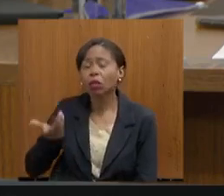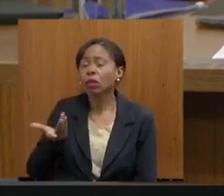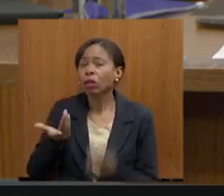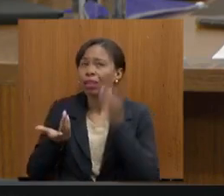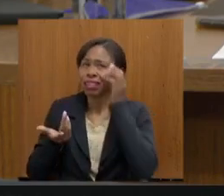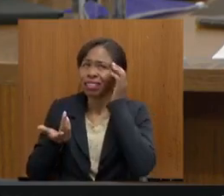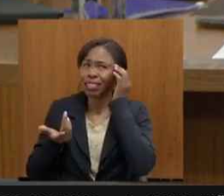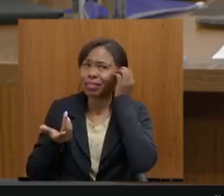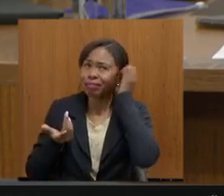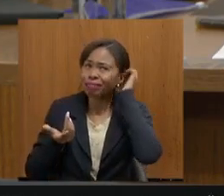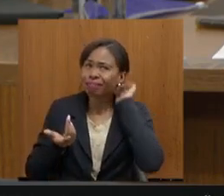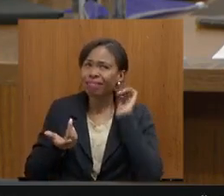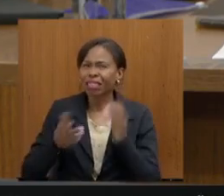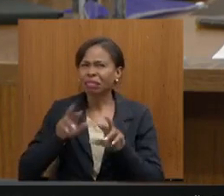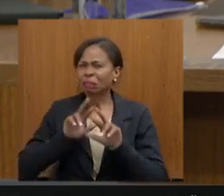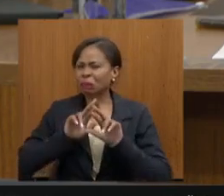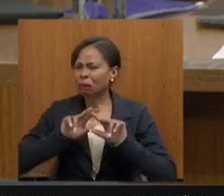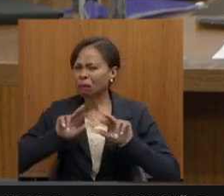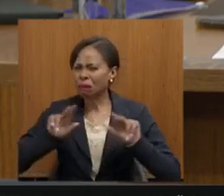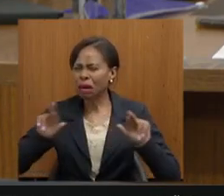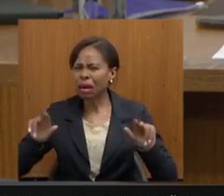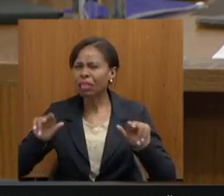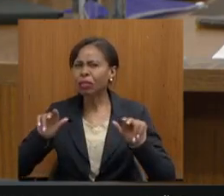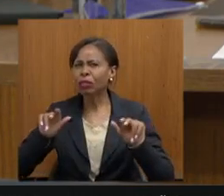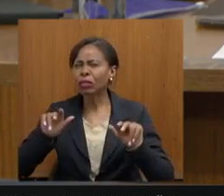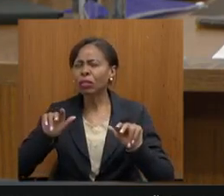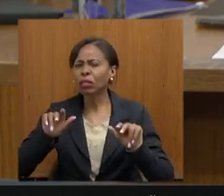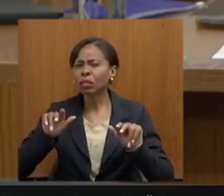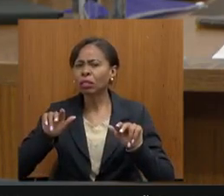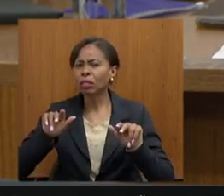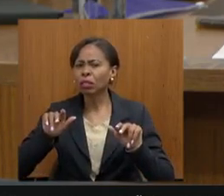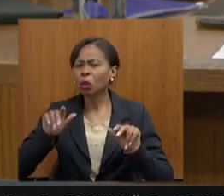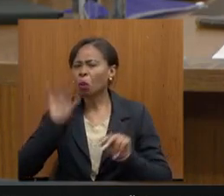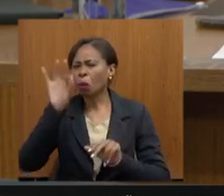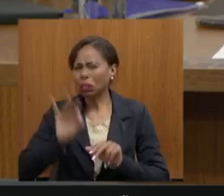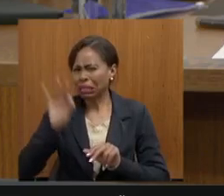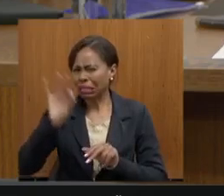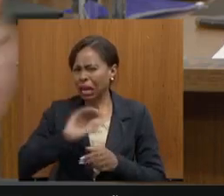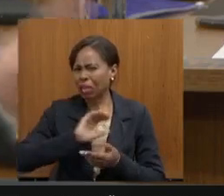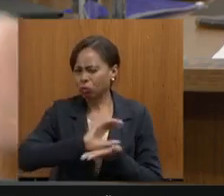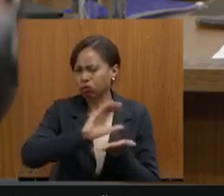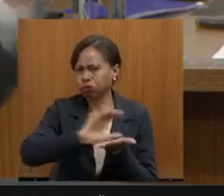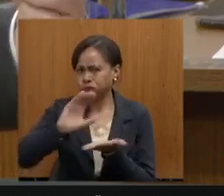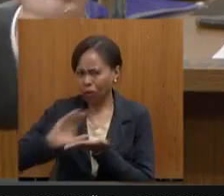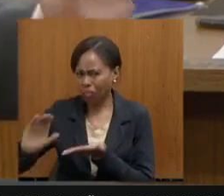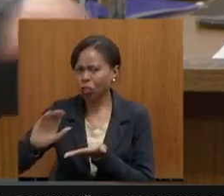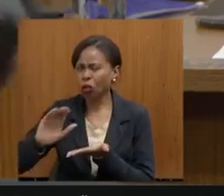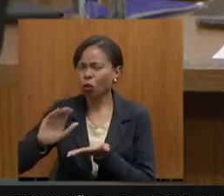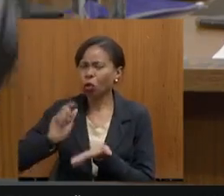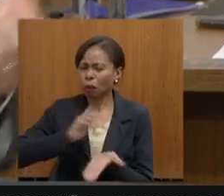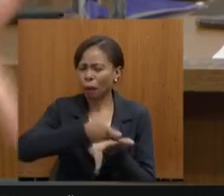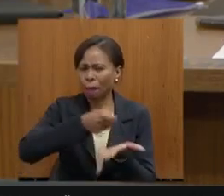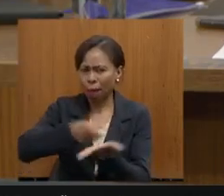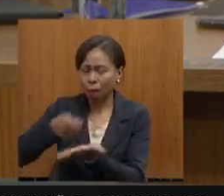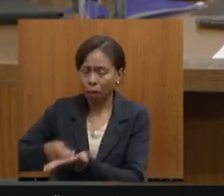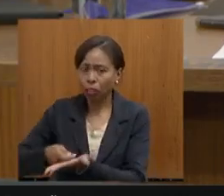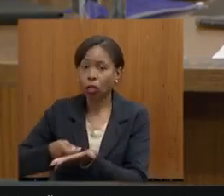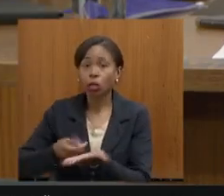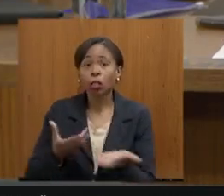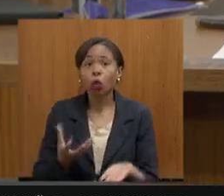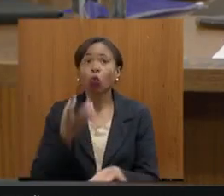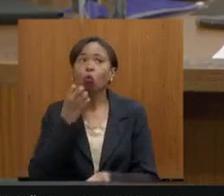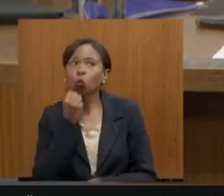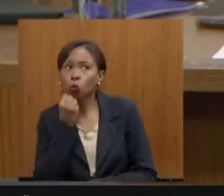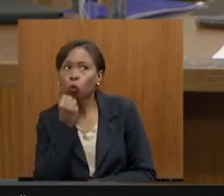né a Cemig deve alguns anos que ela chegou a distribuir cento e vinte por cento do lucro líquido do ano ela distribuiu o lucro mais reserva de